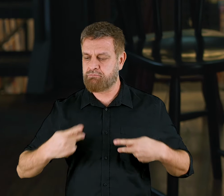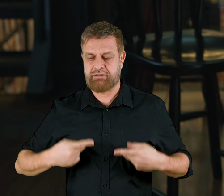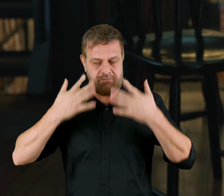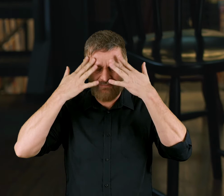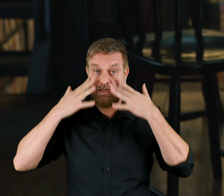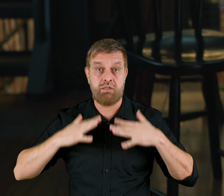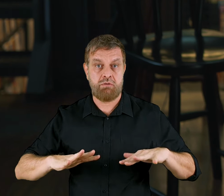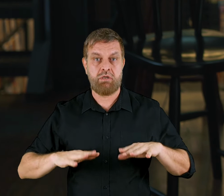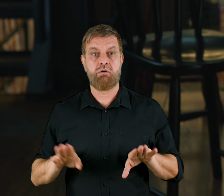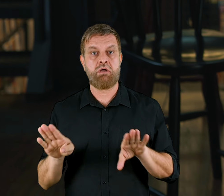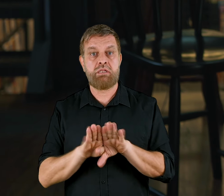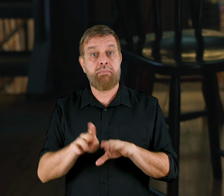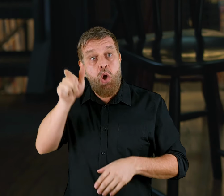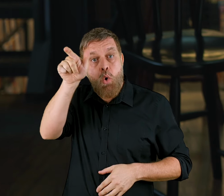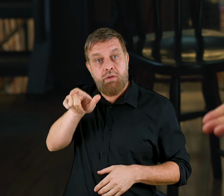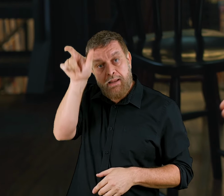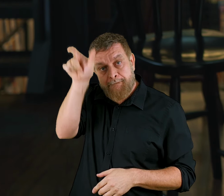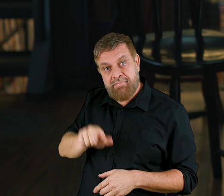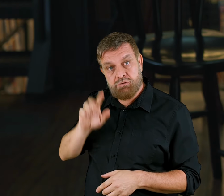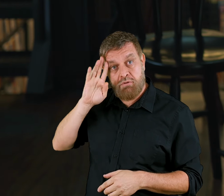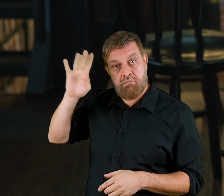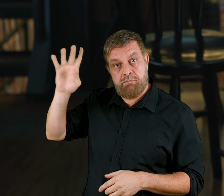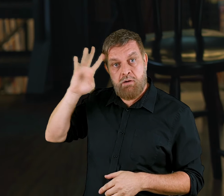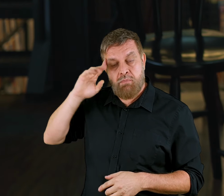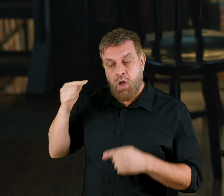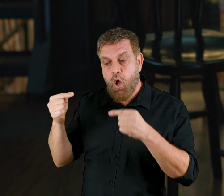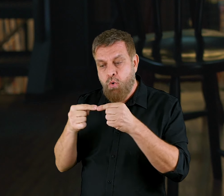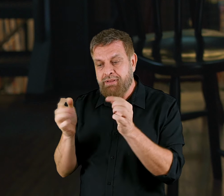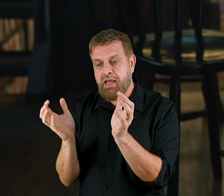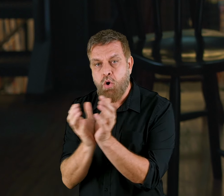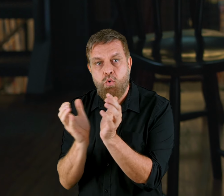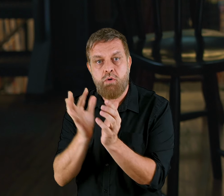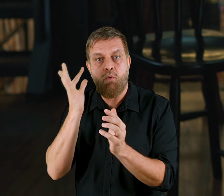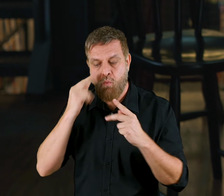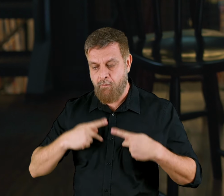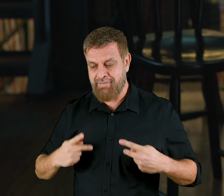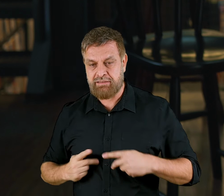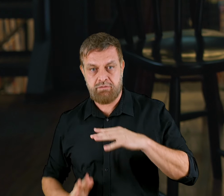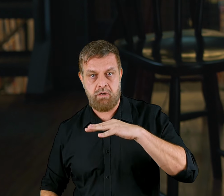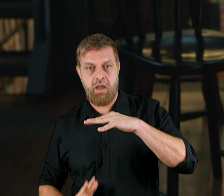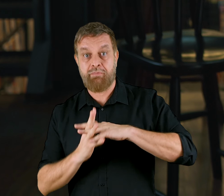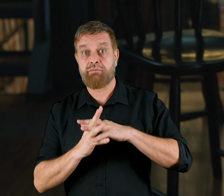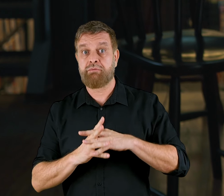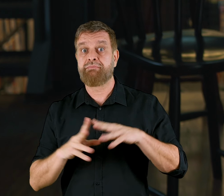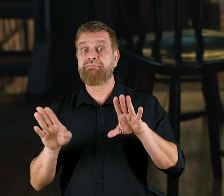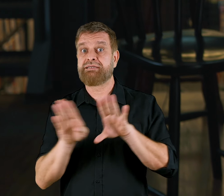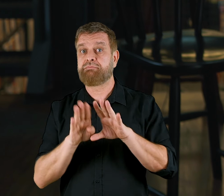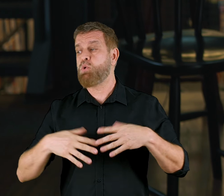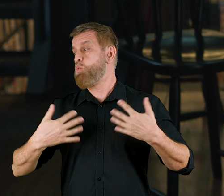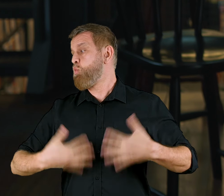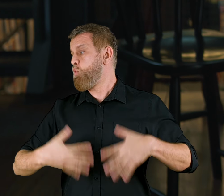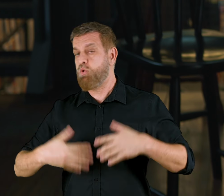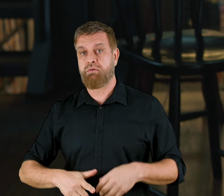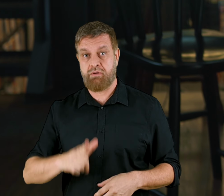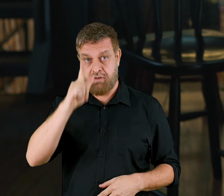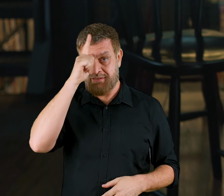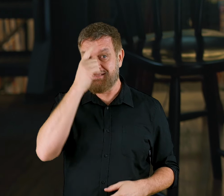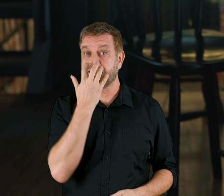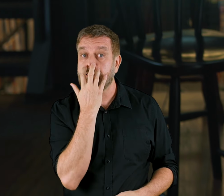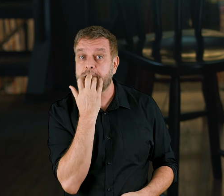Existe também um outro grande filósofo que é vinculado aos transhumanistas, mas essa vinculação é mais polêmica, que é o filósofo alemão